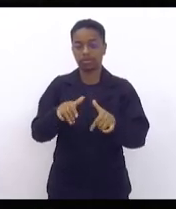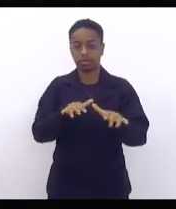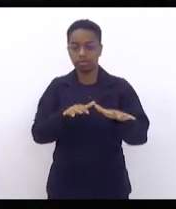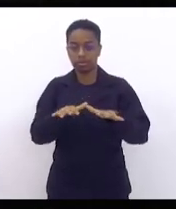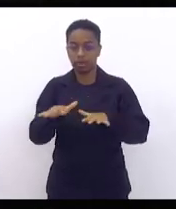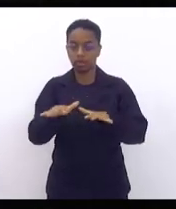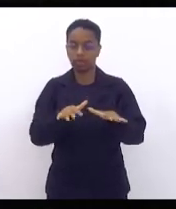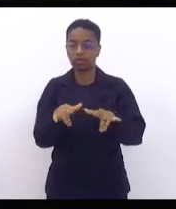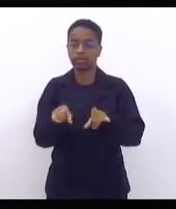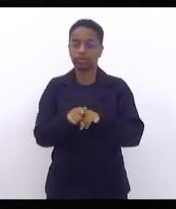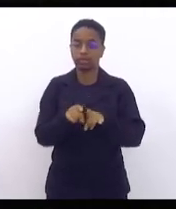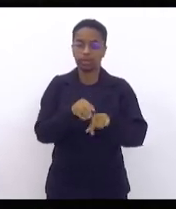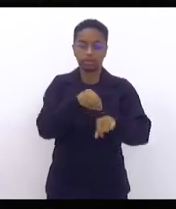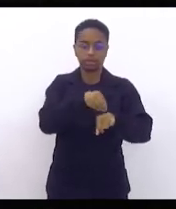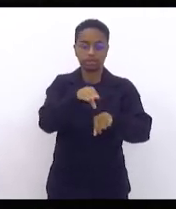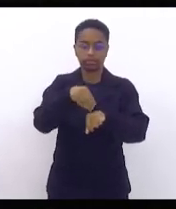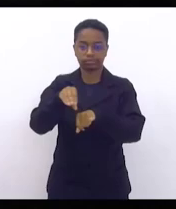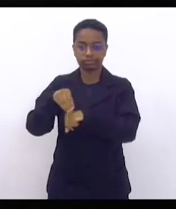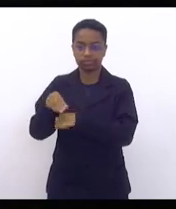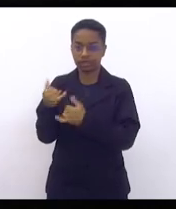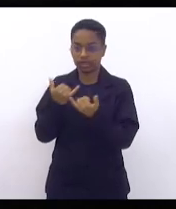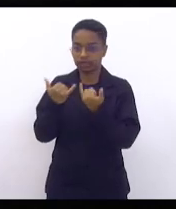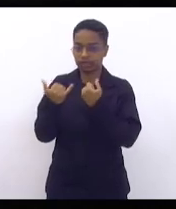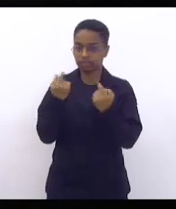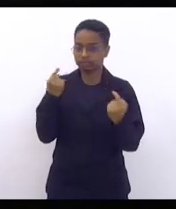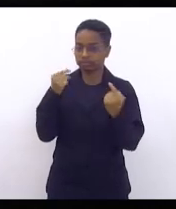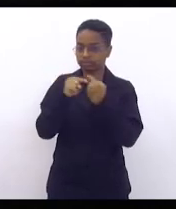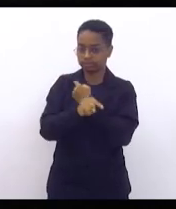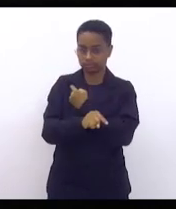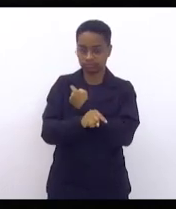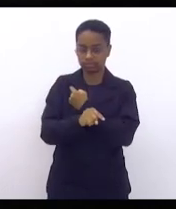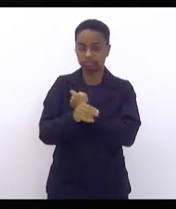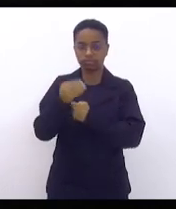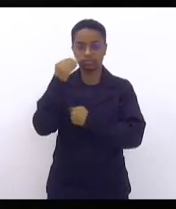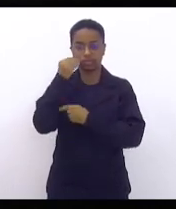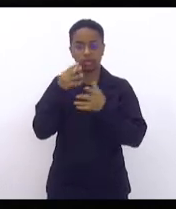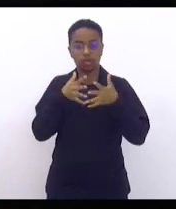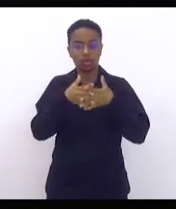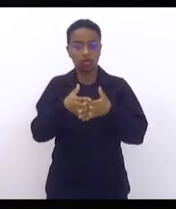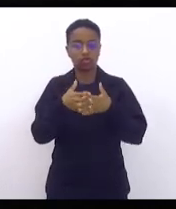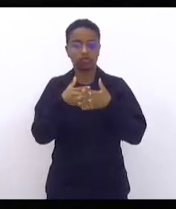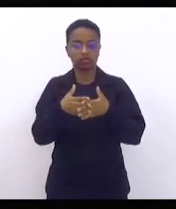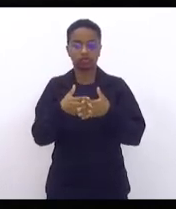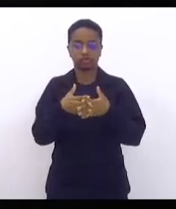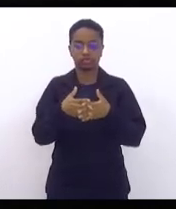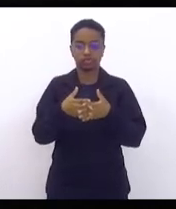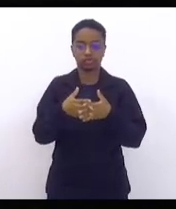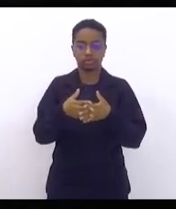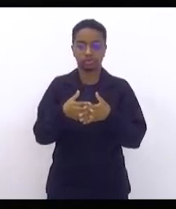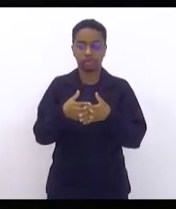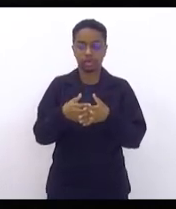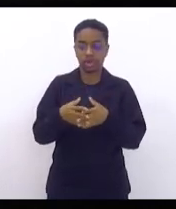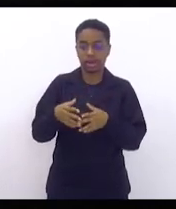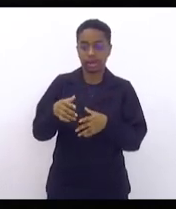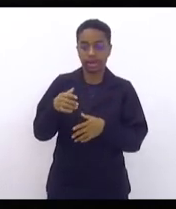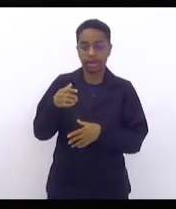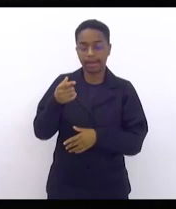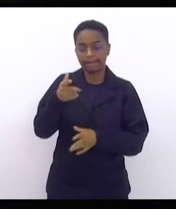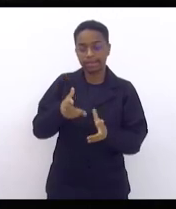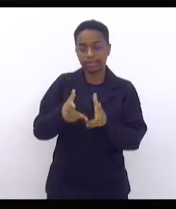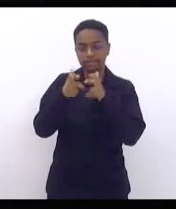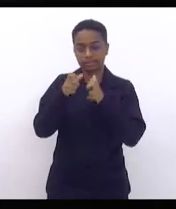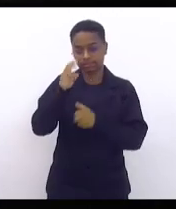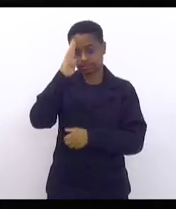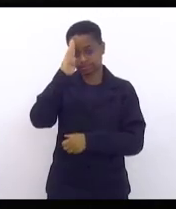levando informações contraditórias para confundir o entendimento Principalmente de